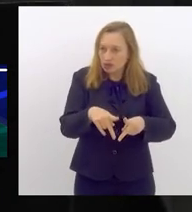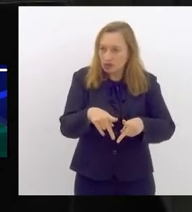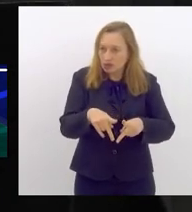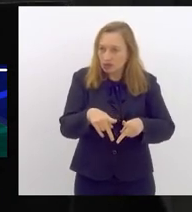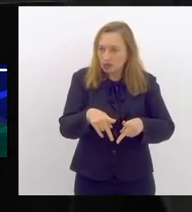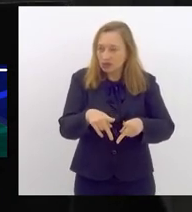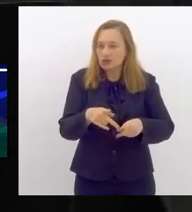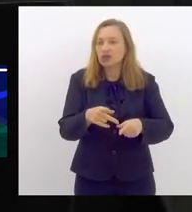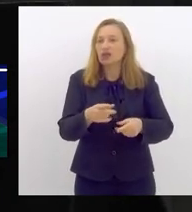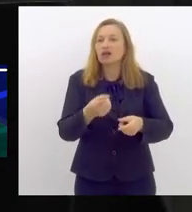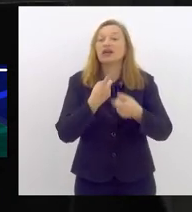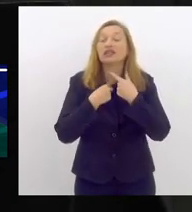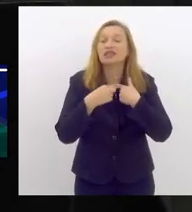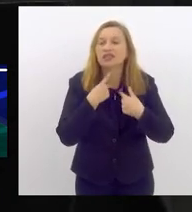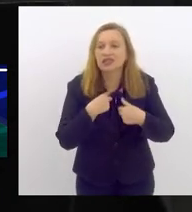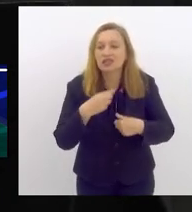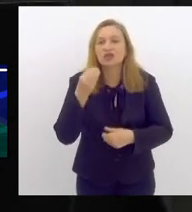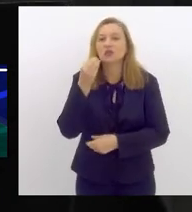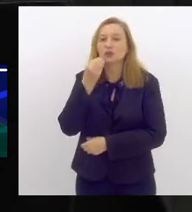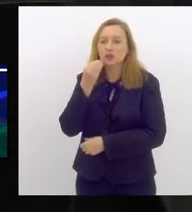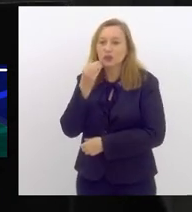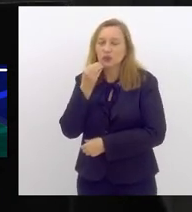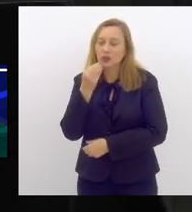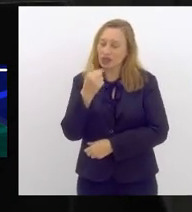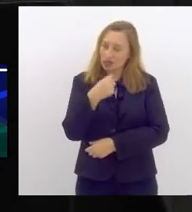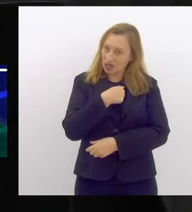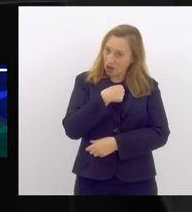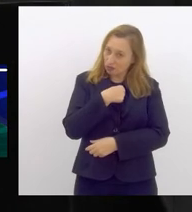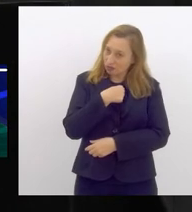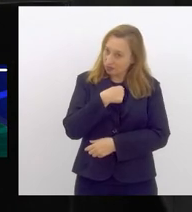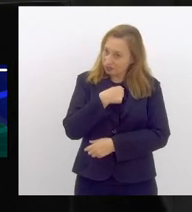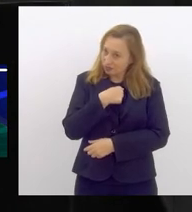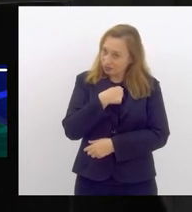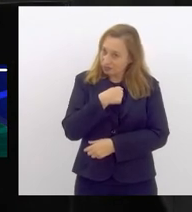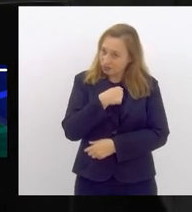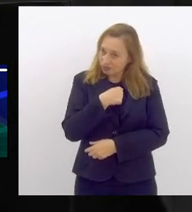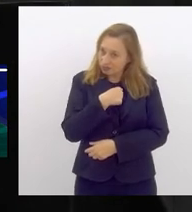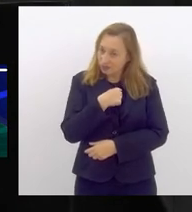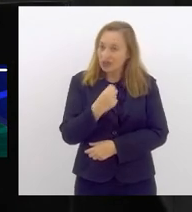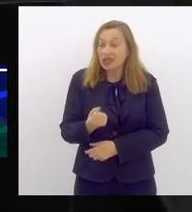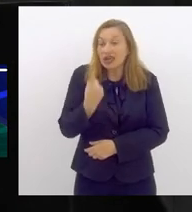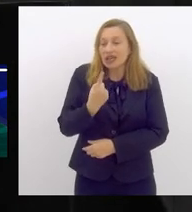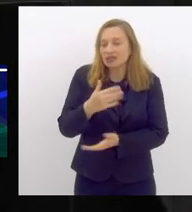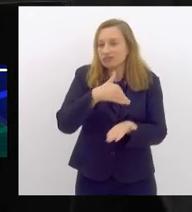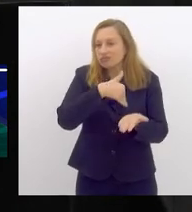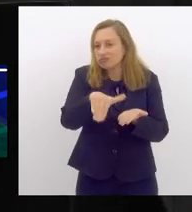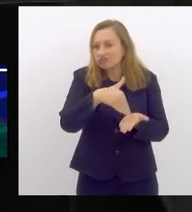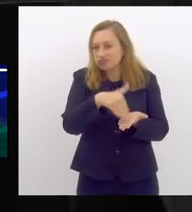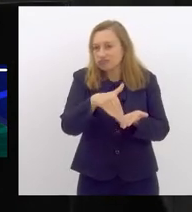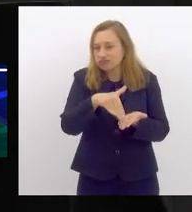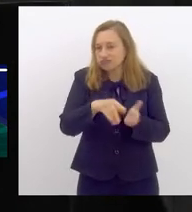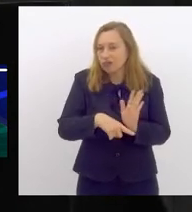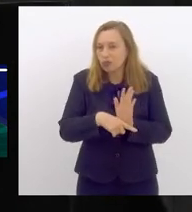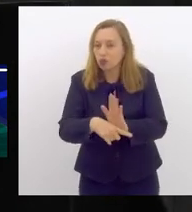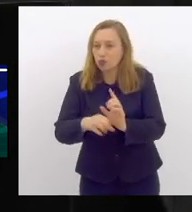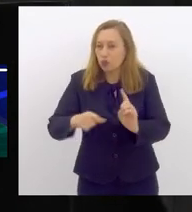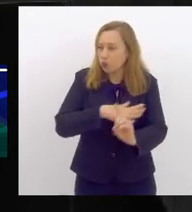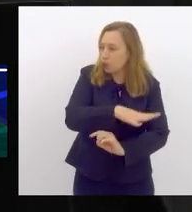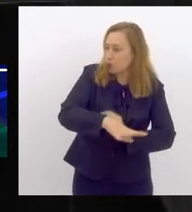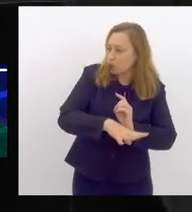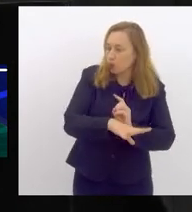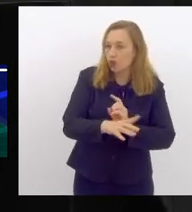a vida por essa oportunidade e eu na condição de ex-secretária de assistência social